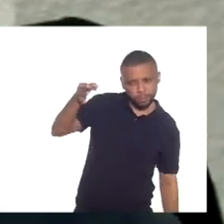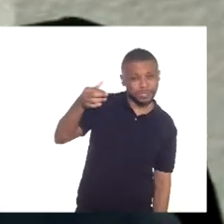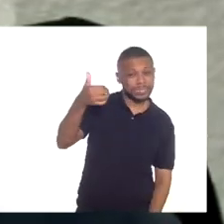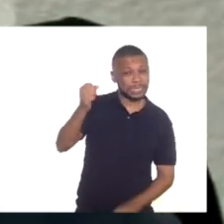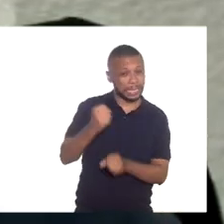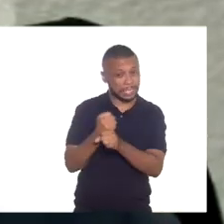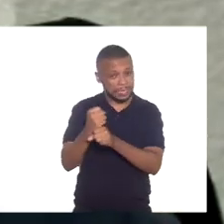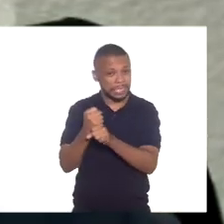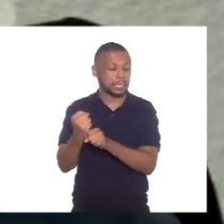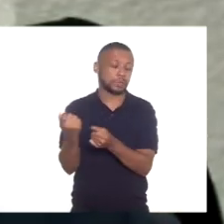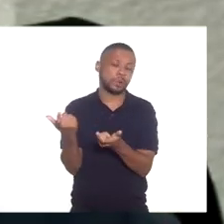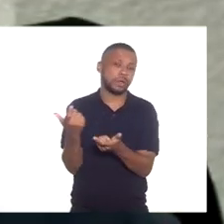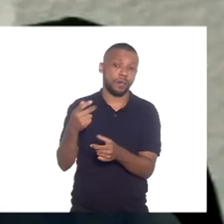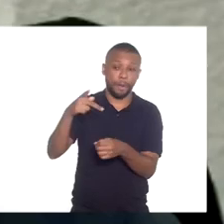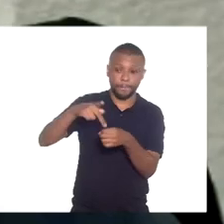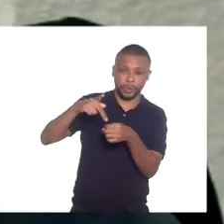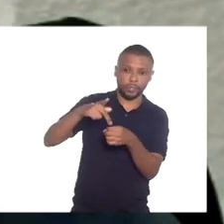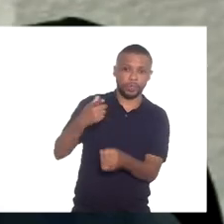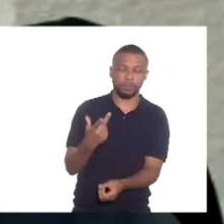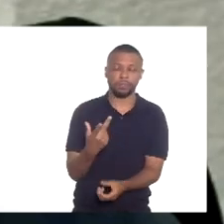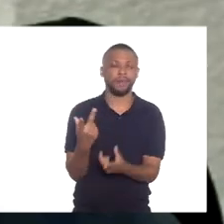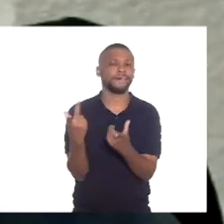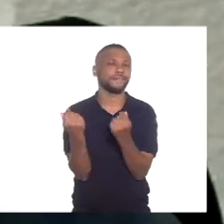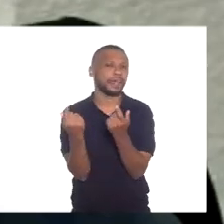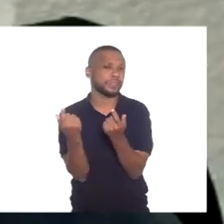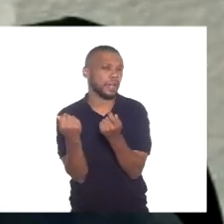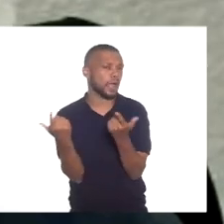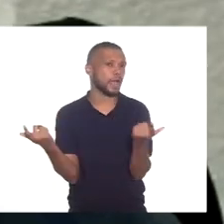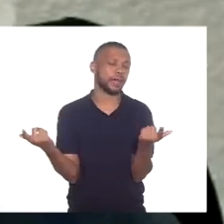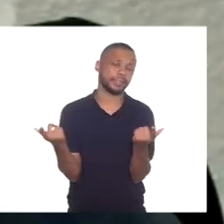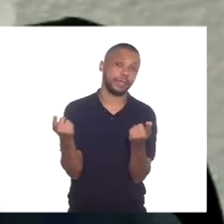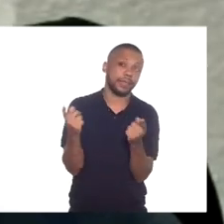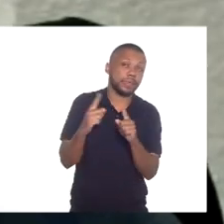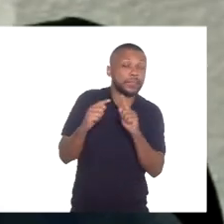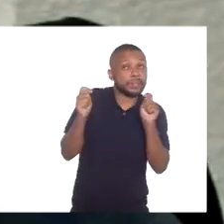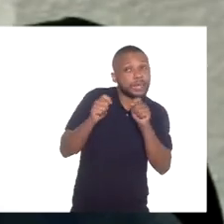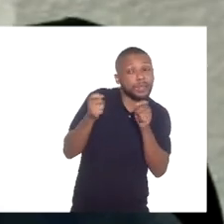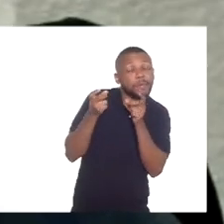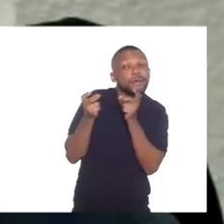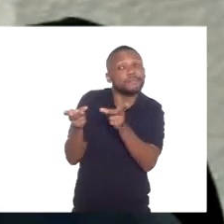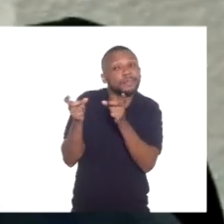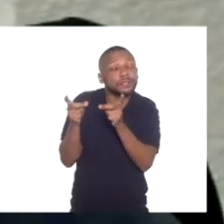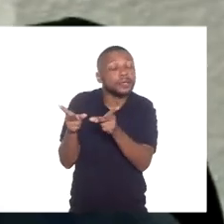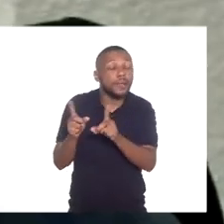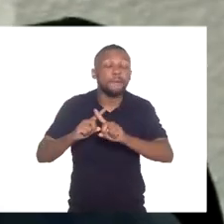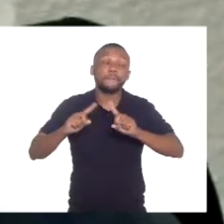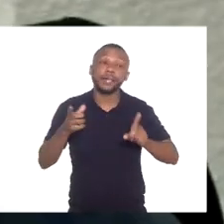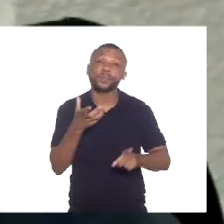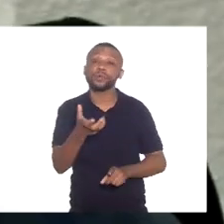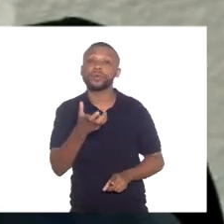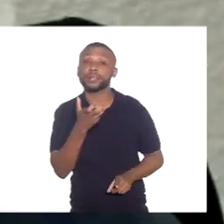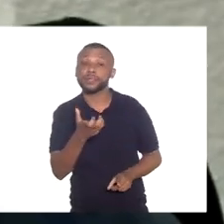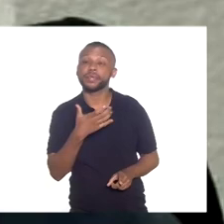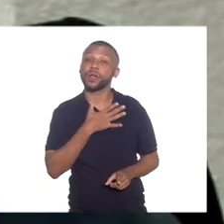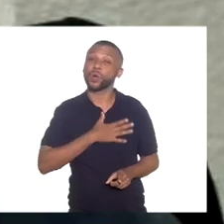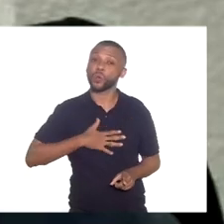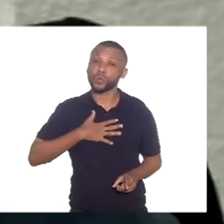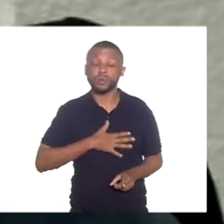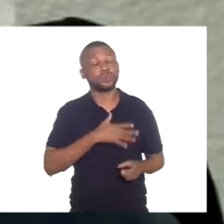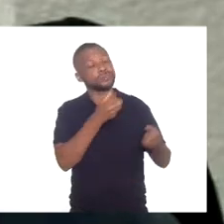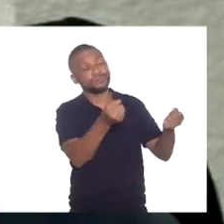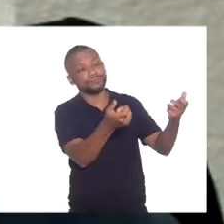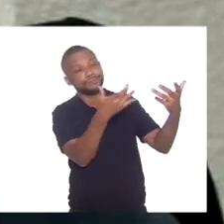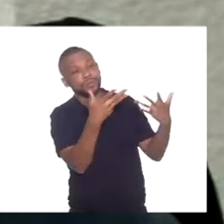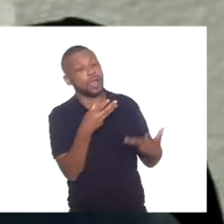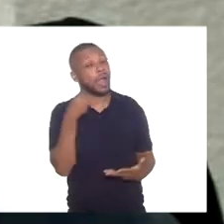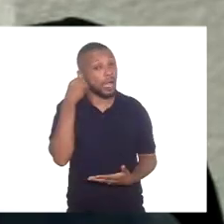como commodity correndo enquanto ainda vale alguma coisa, mas eu gostaria muito de estar ouvindo aí a doutora Magda, com a